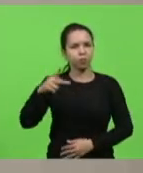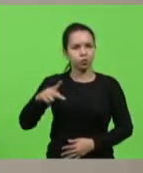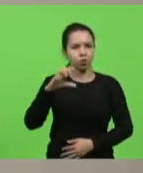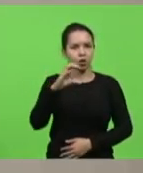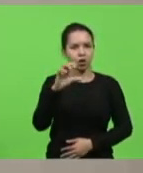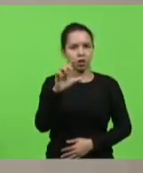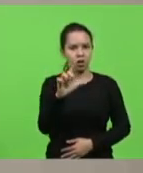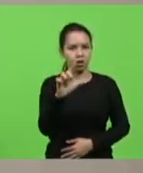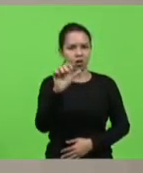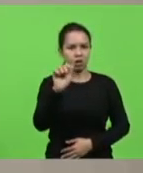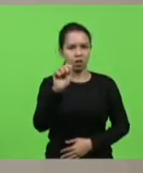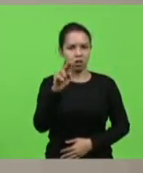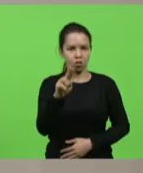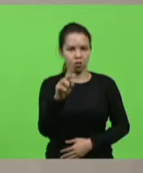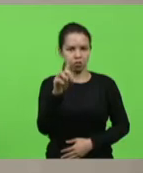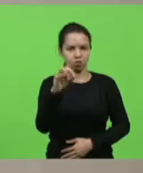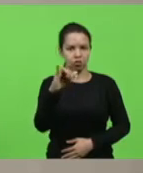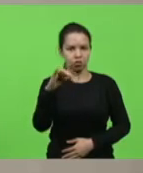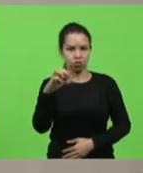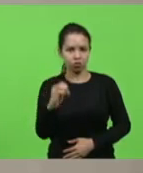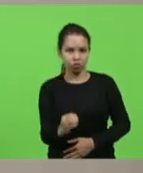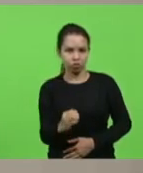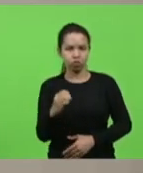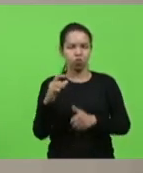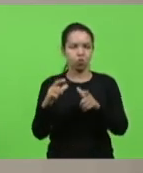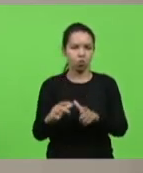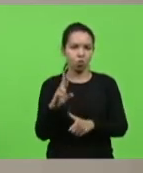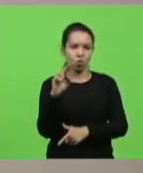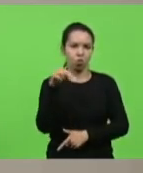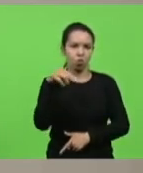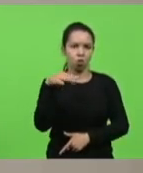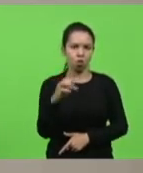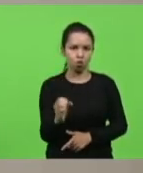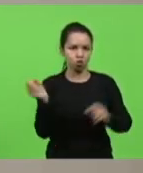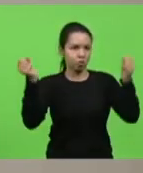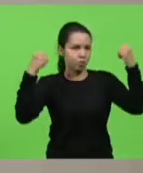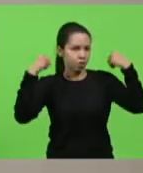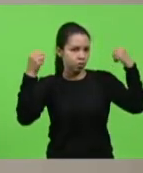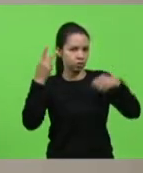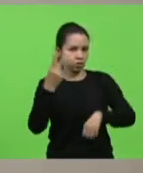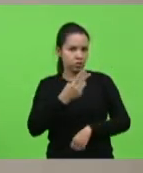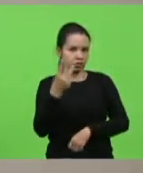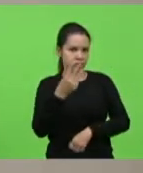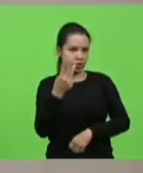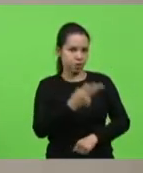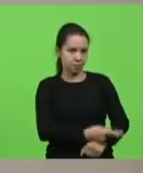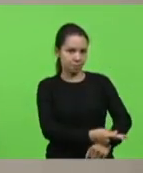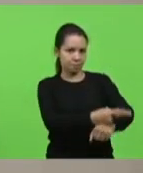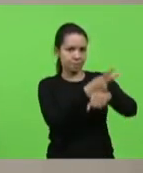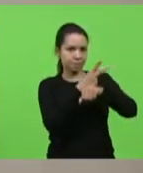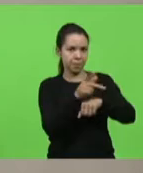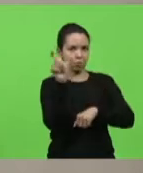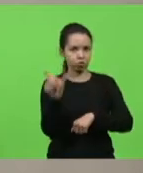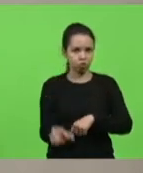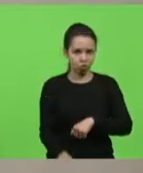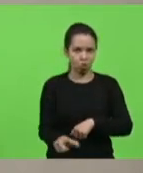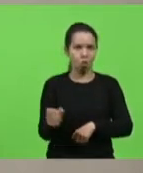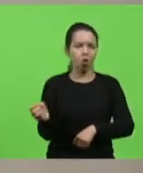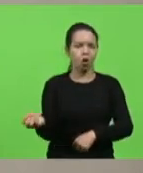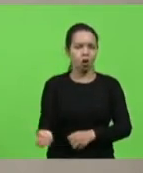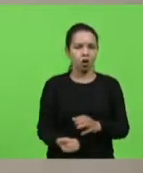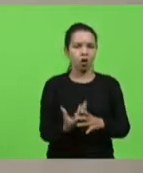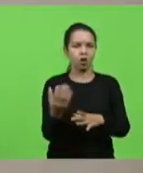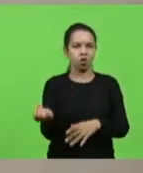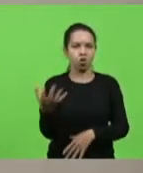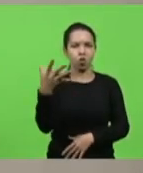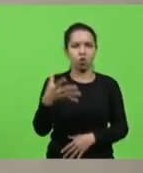Alcides Jacoschi, da UNO Chapecó, pelo terceiro lugar no Prêmio Inovação Catarinense, categoria Agente da Inovação. Em discussão? Não